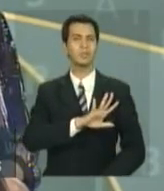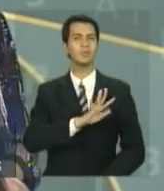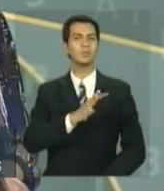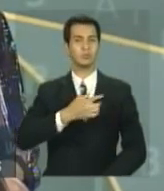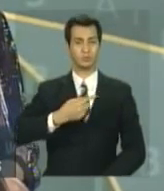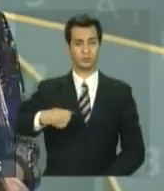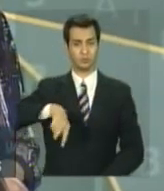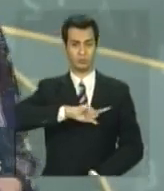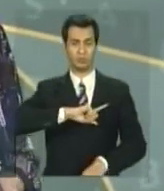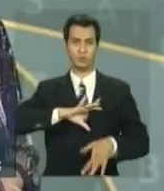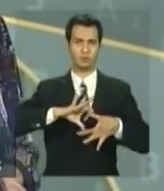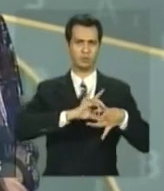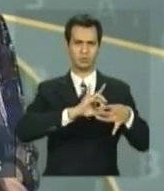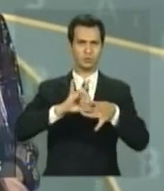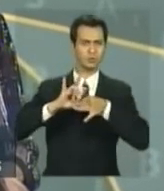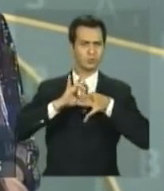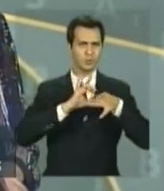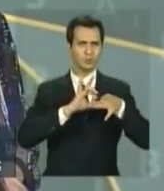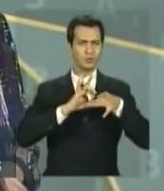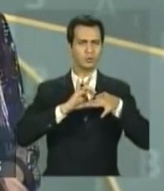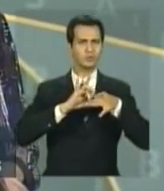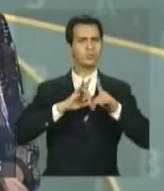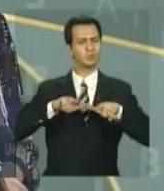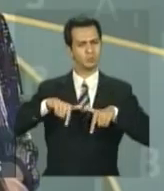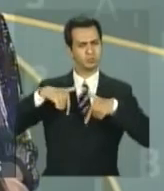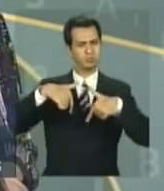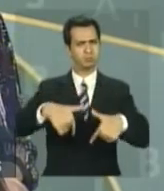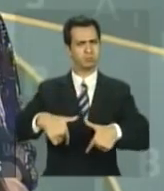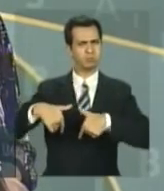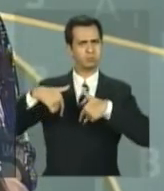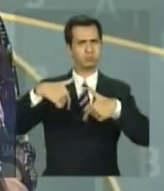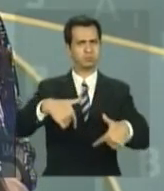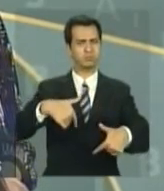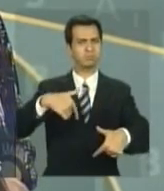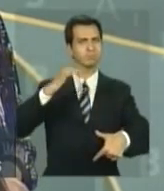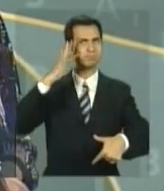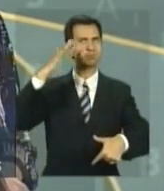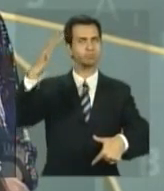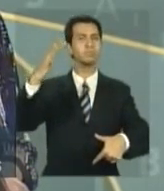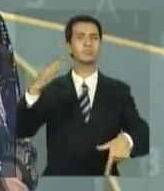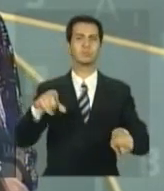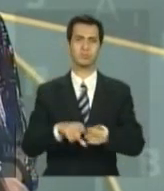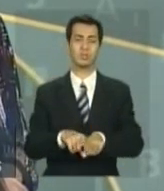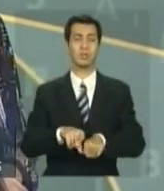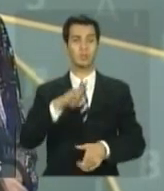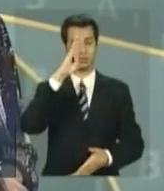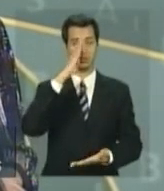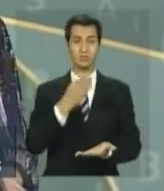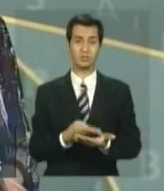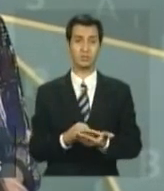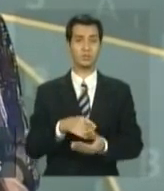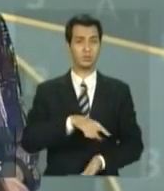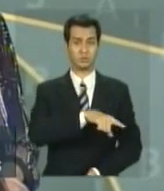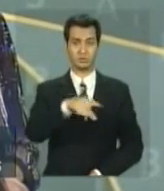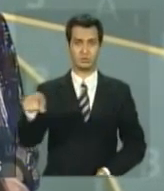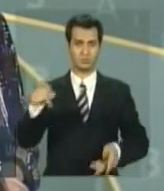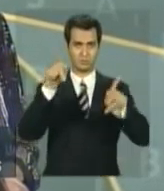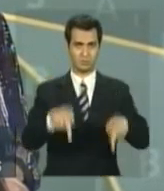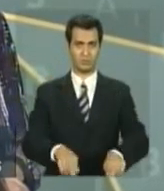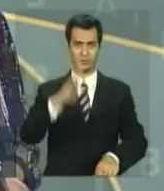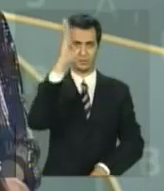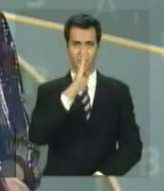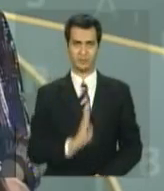nós juntos lutamos, e pelo qual eu tenho certeza que homens e mulheres